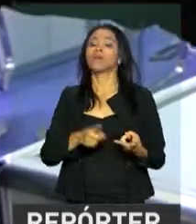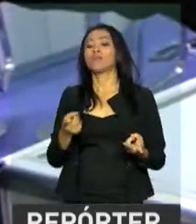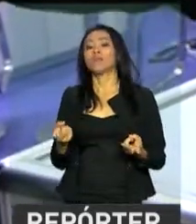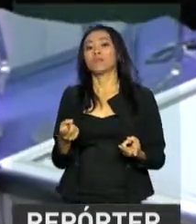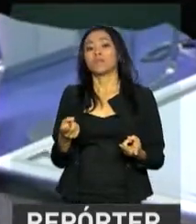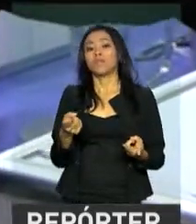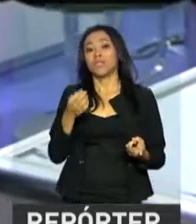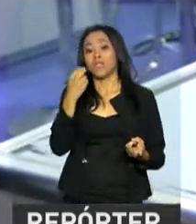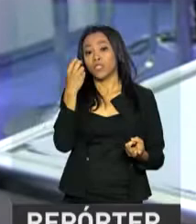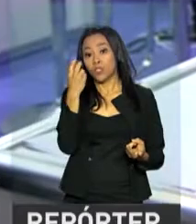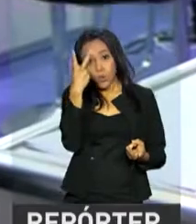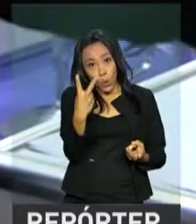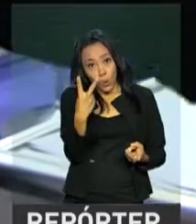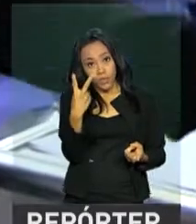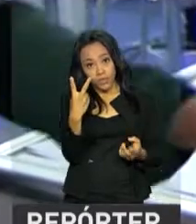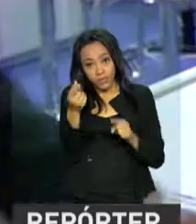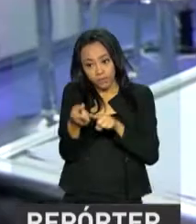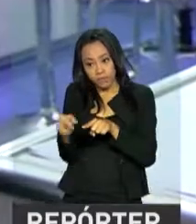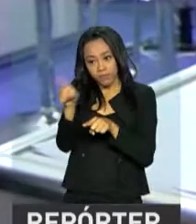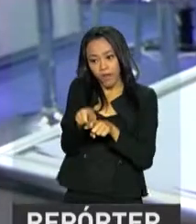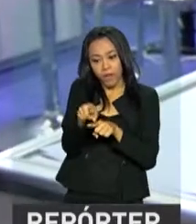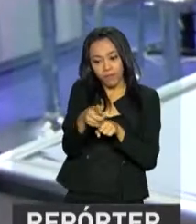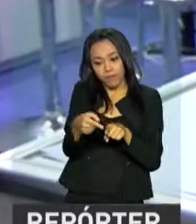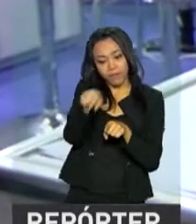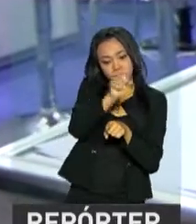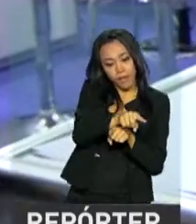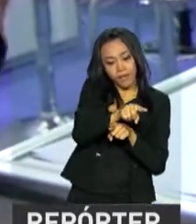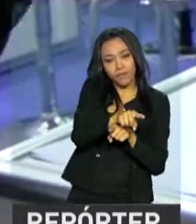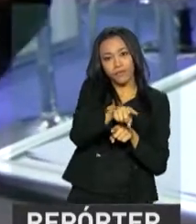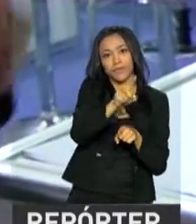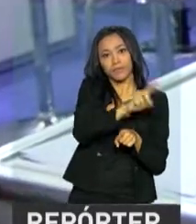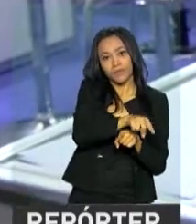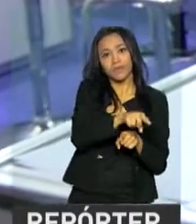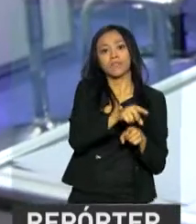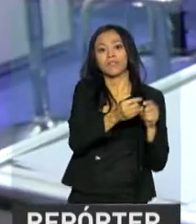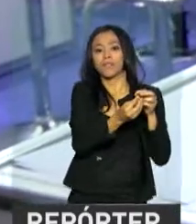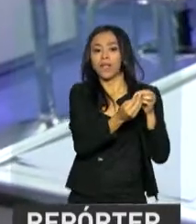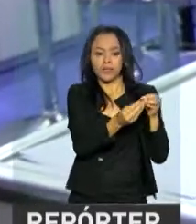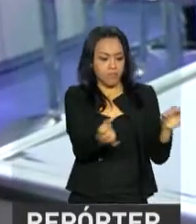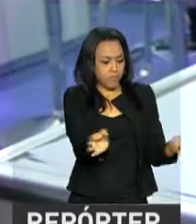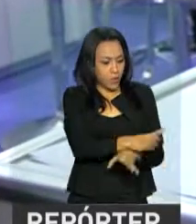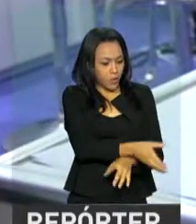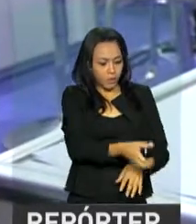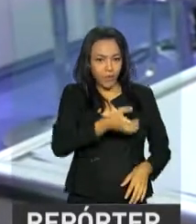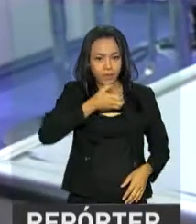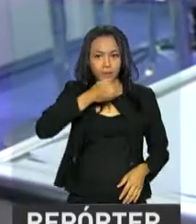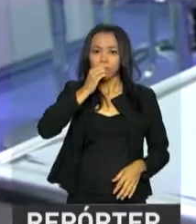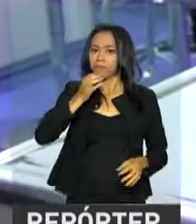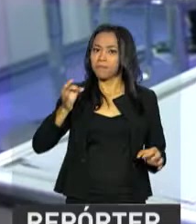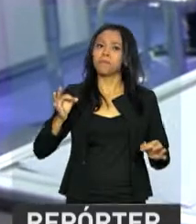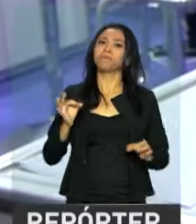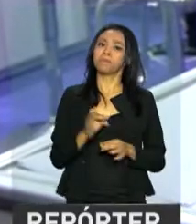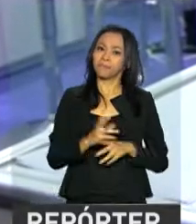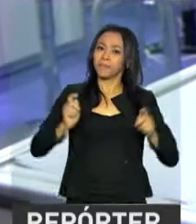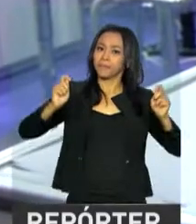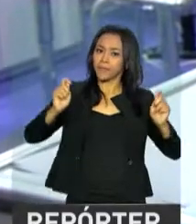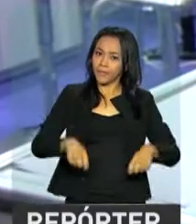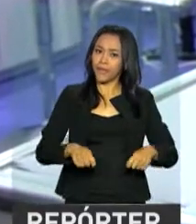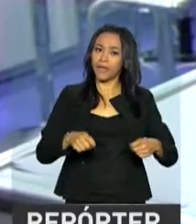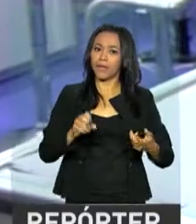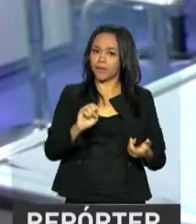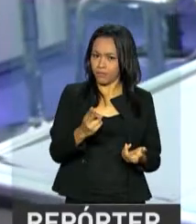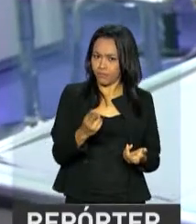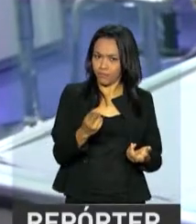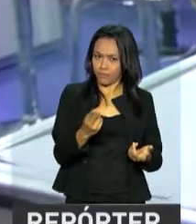2 processos de filtragem e uma através de micro-organismos, e ela sai pronta para ser reutilizada novamente por meio de irrigação,